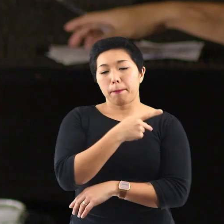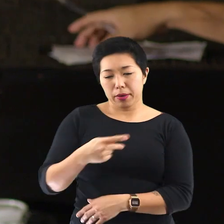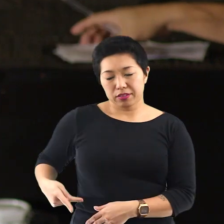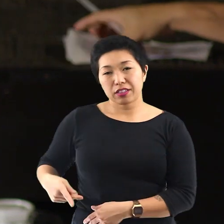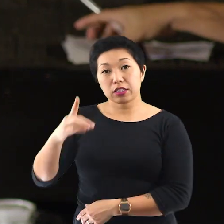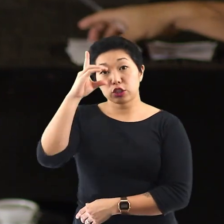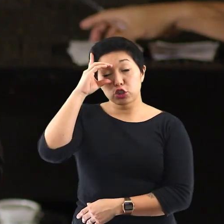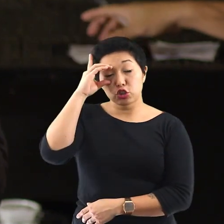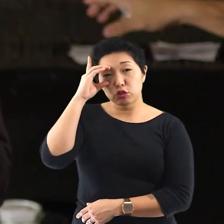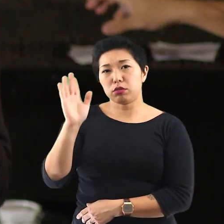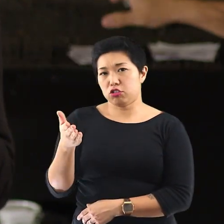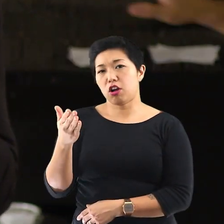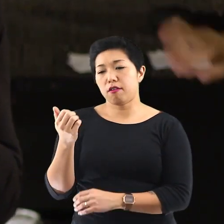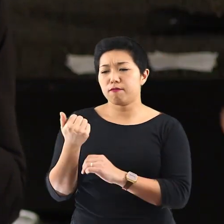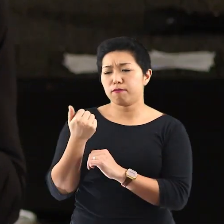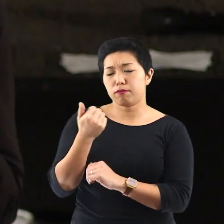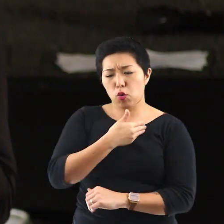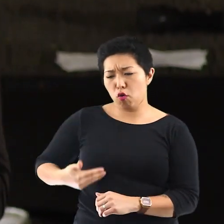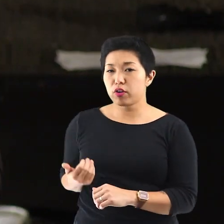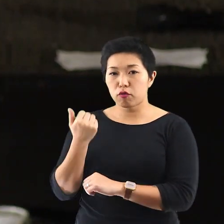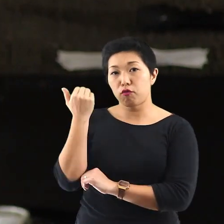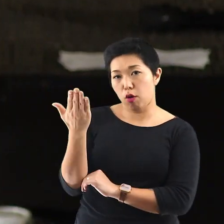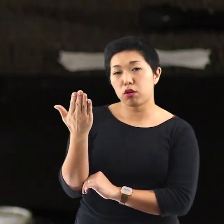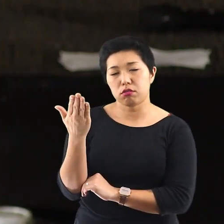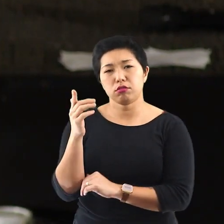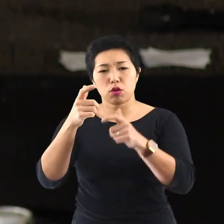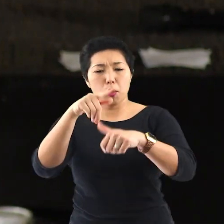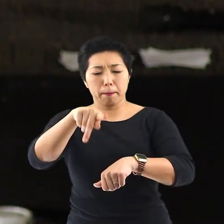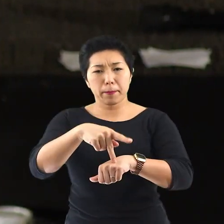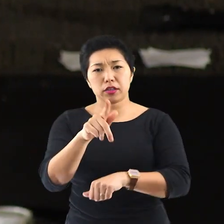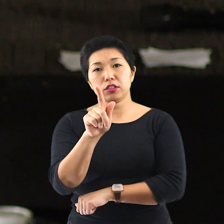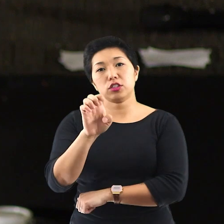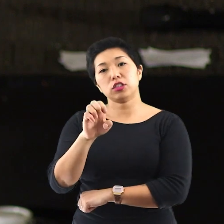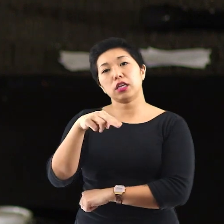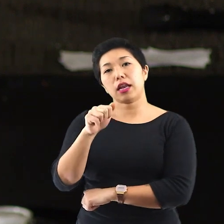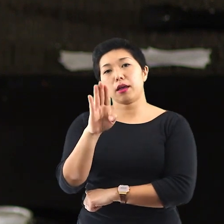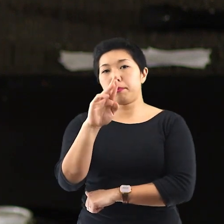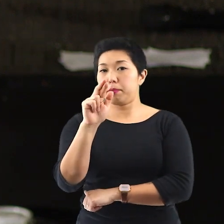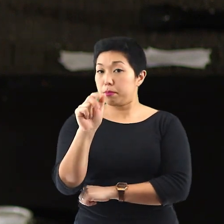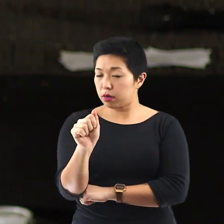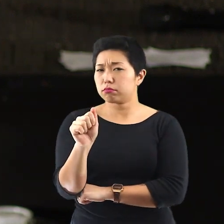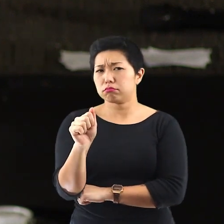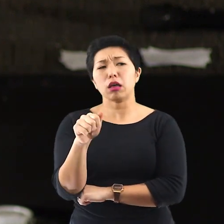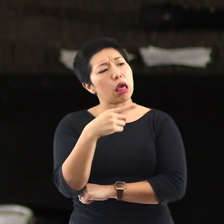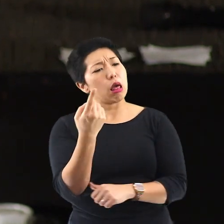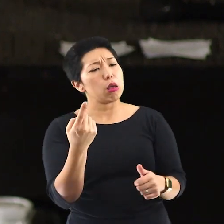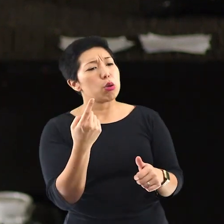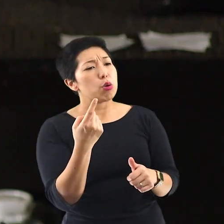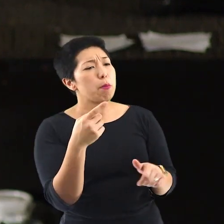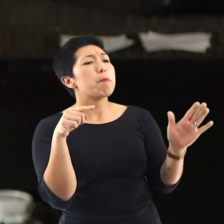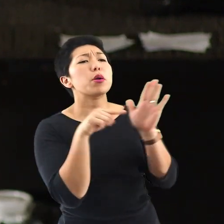do governo, em Genebra, na Organização Mundial do Comércio. Os jornalistas perguntaram a